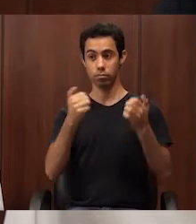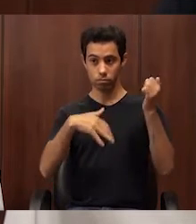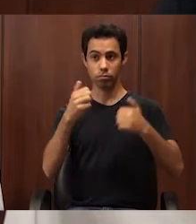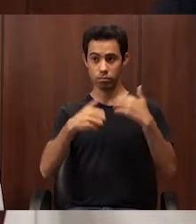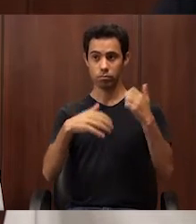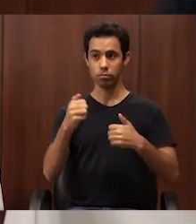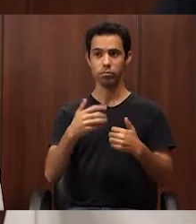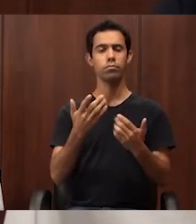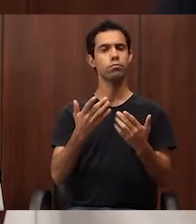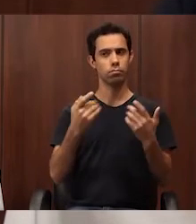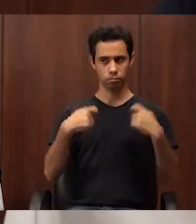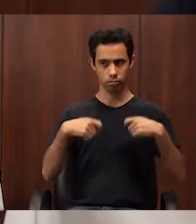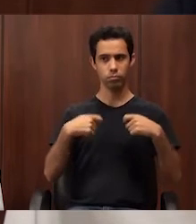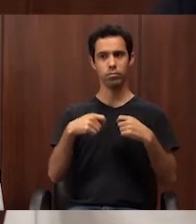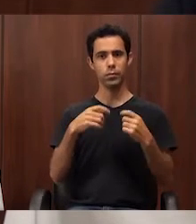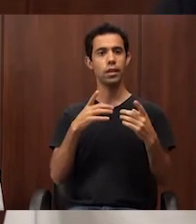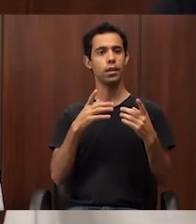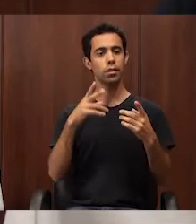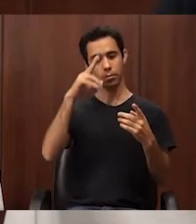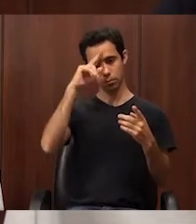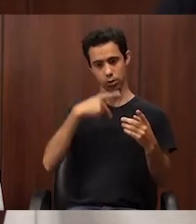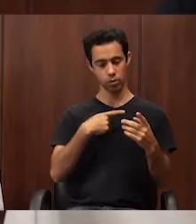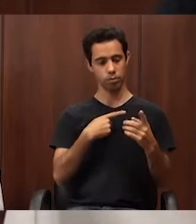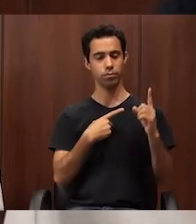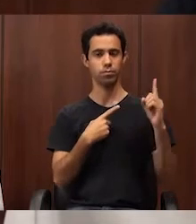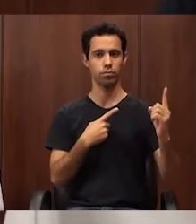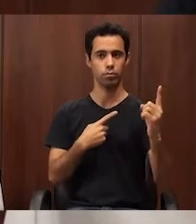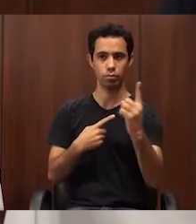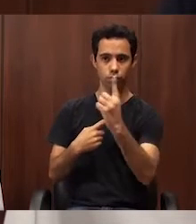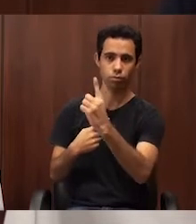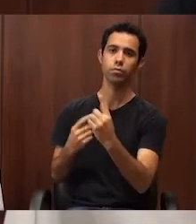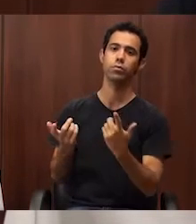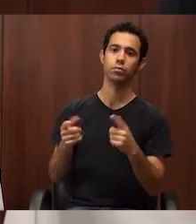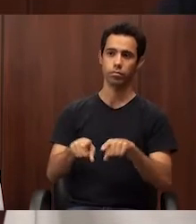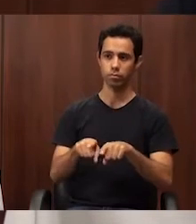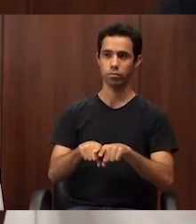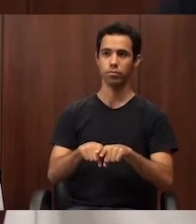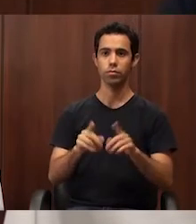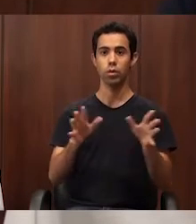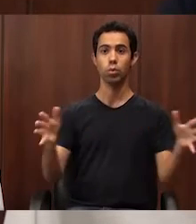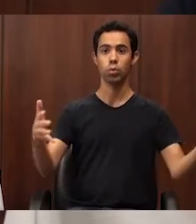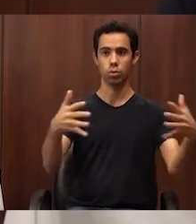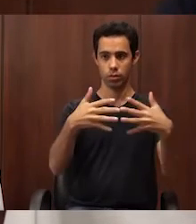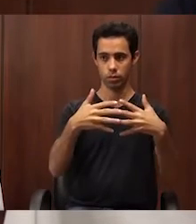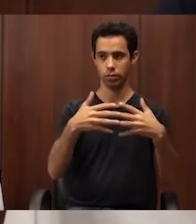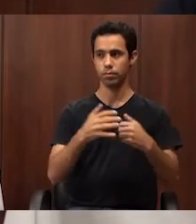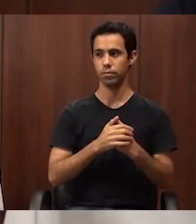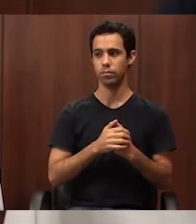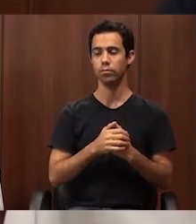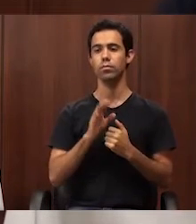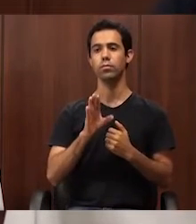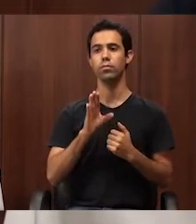necessário que haja essa ação individual, ação coletiva e não apenas a individual. Aí o senhor coloca,